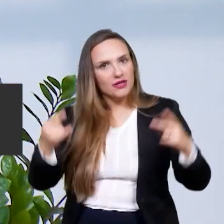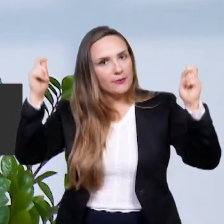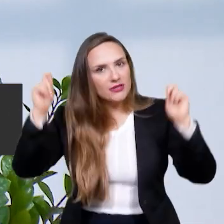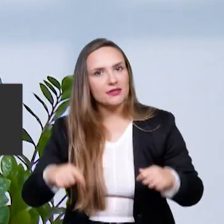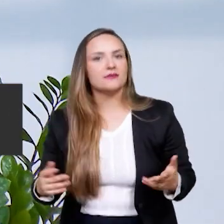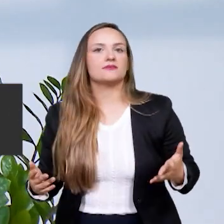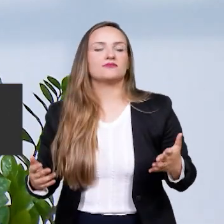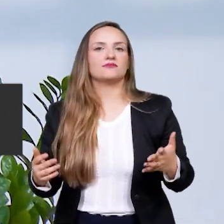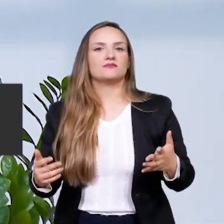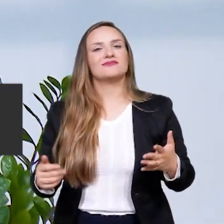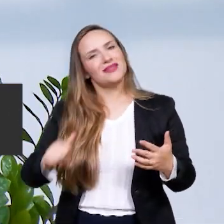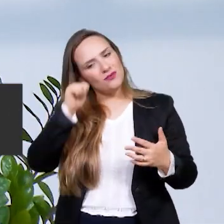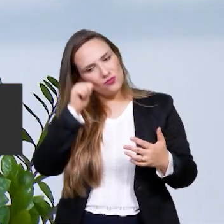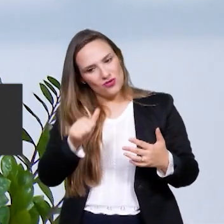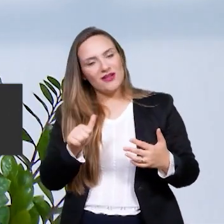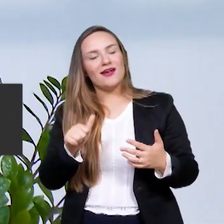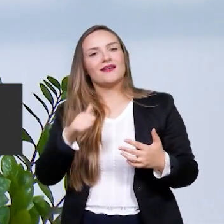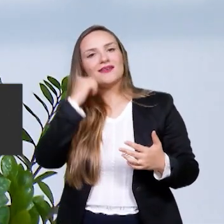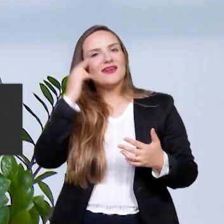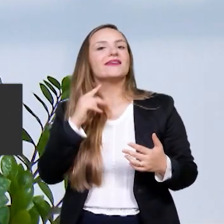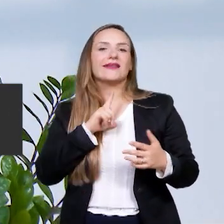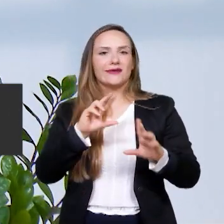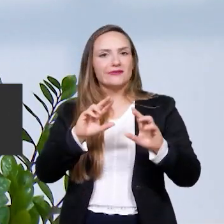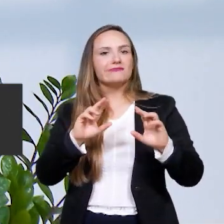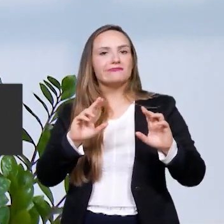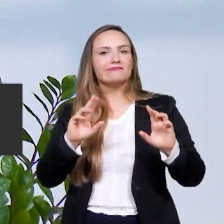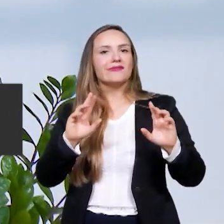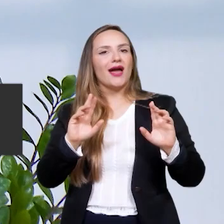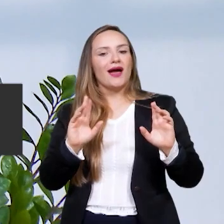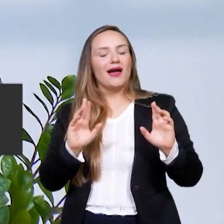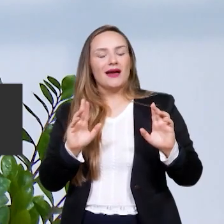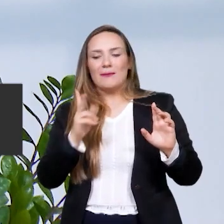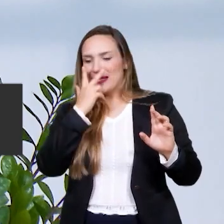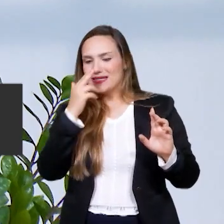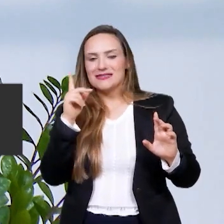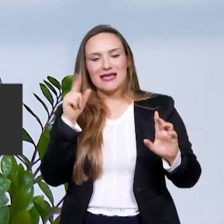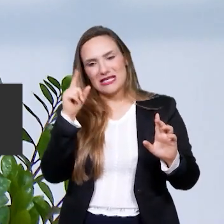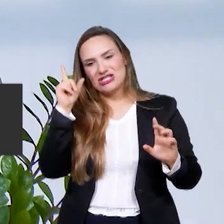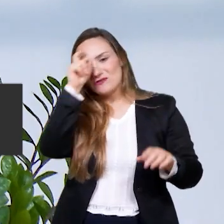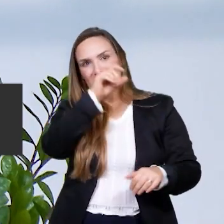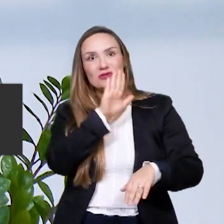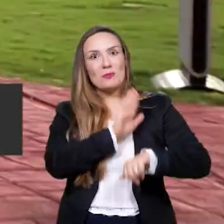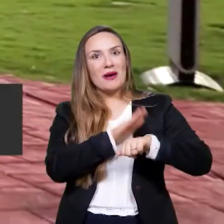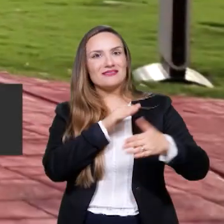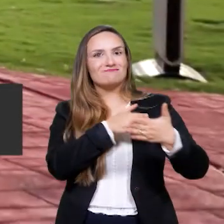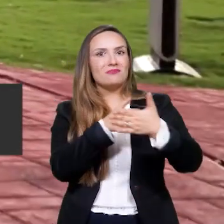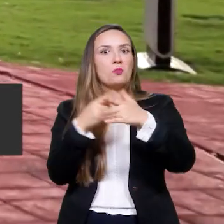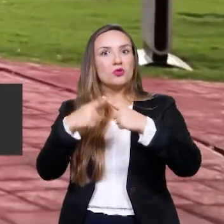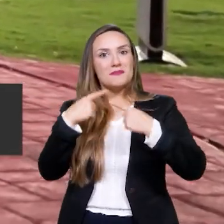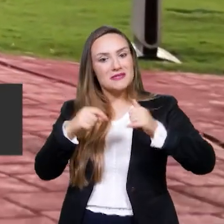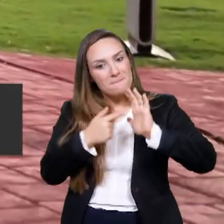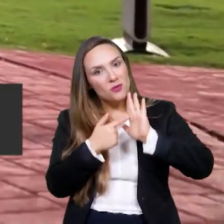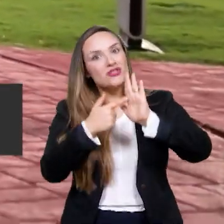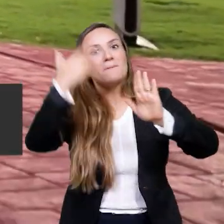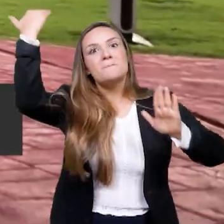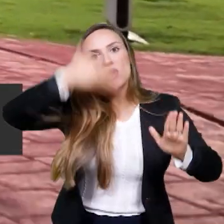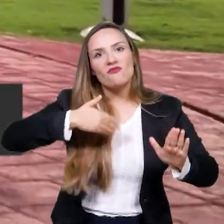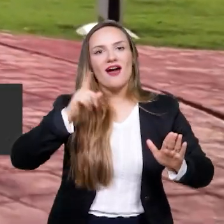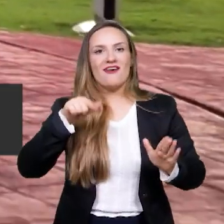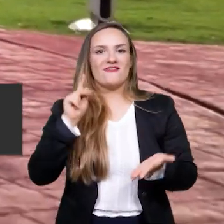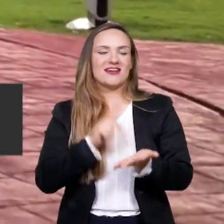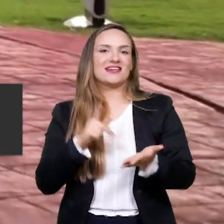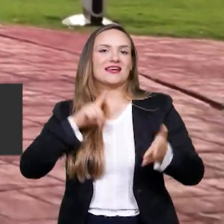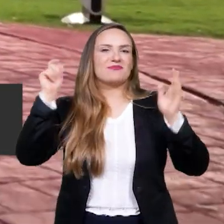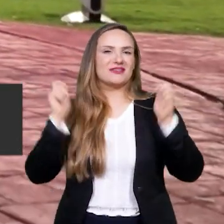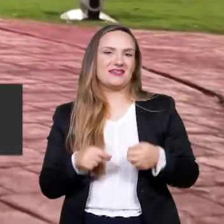capacidade. E eu acho que a mulher negra, ela tem esse desafio. E quando a gente traz esse recorte de gênero, e eu